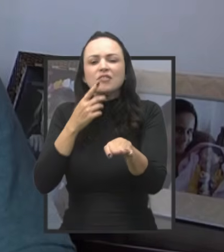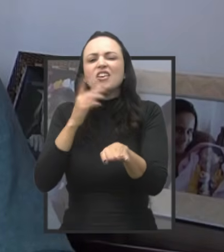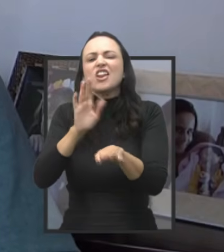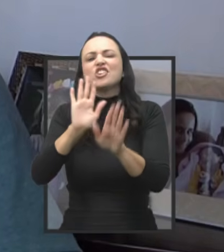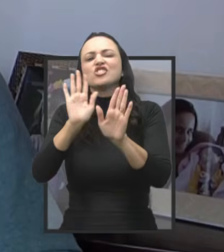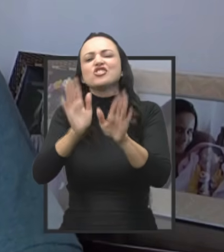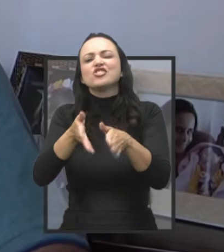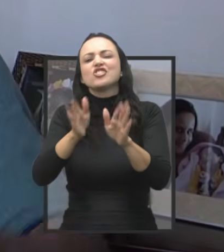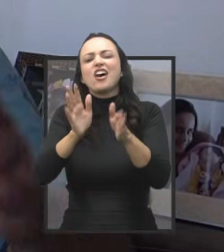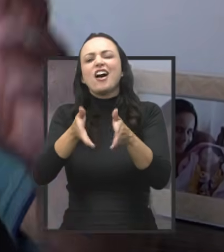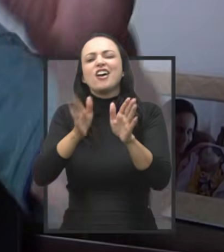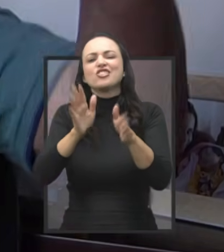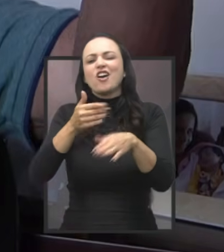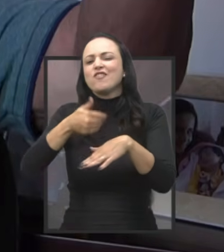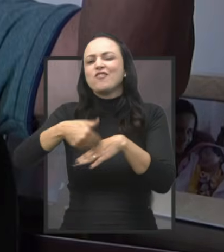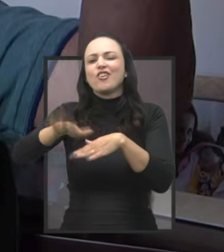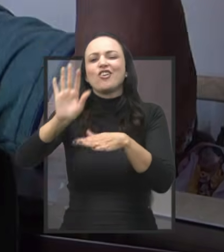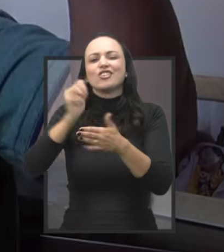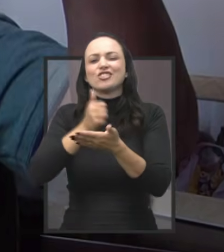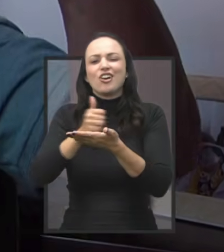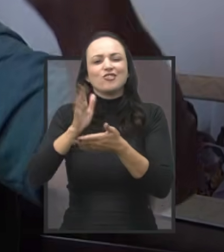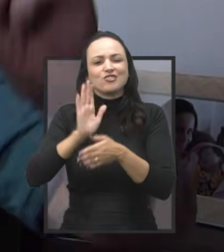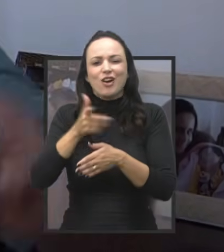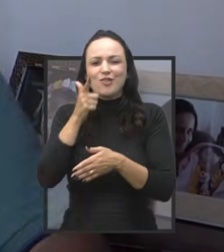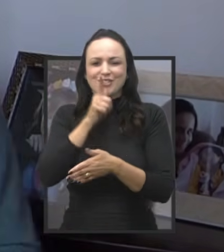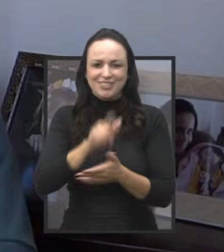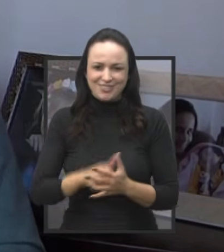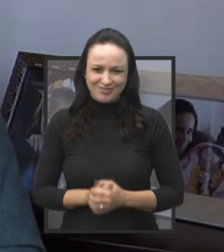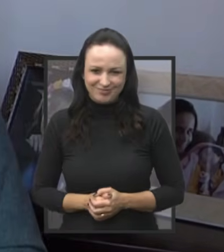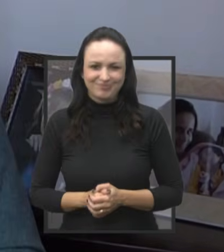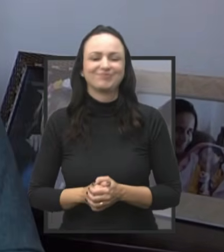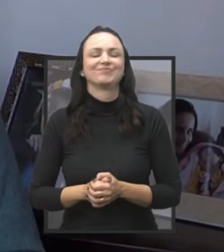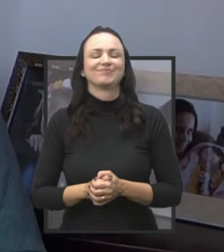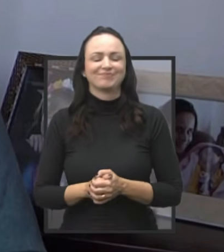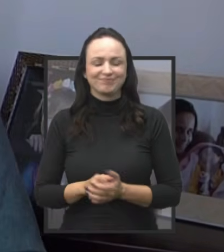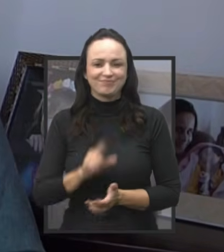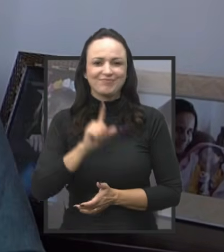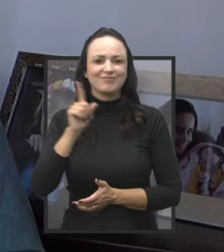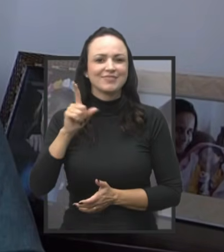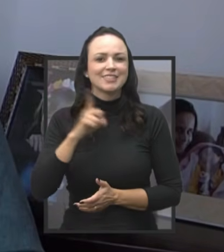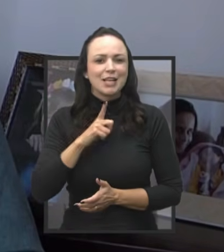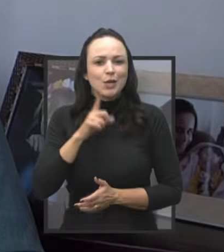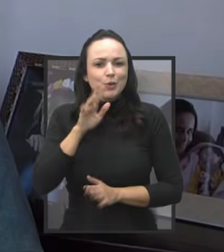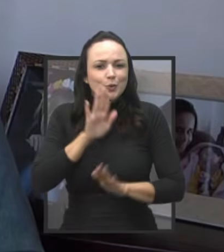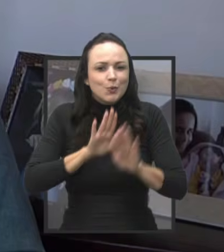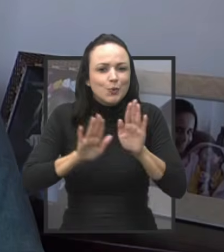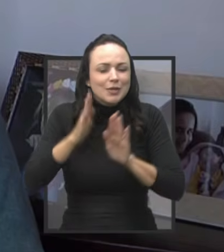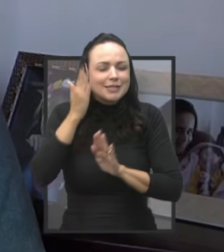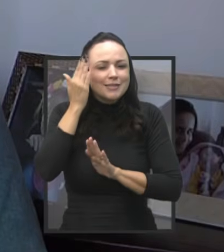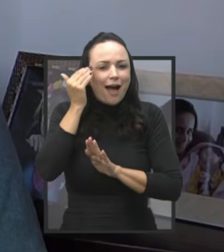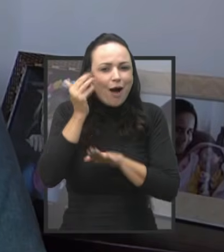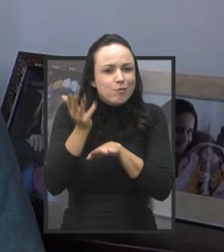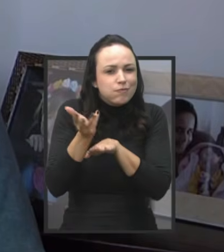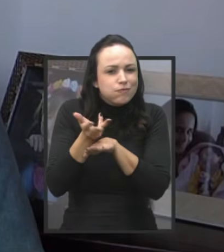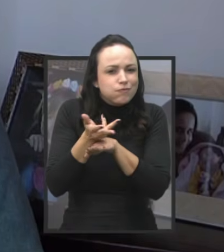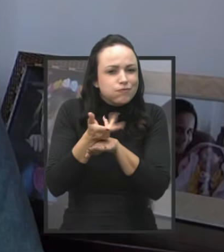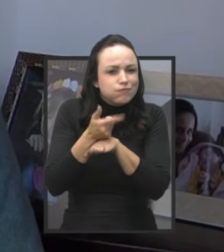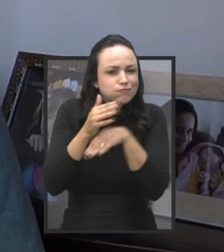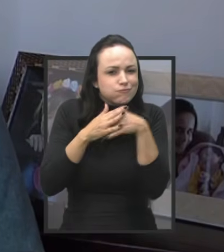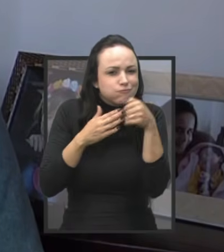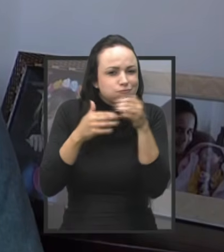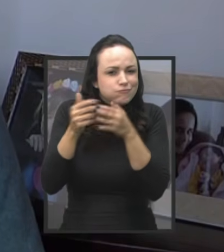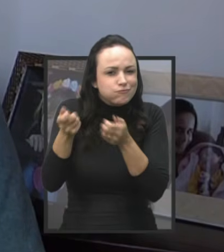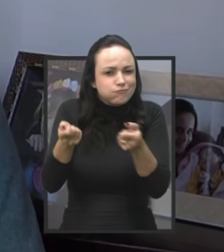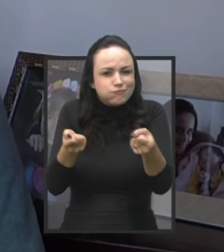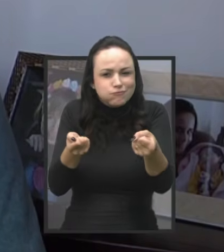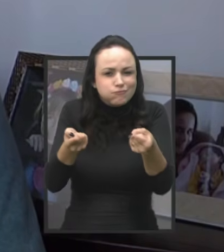do ônibus. Ele falava, não, já foi. Mas ele tinha aquele cuidado, ele era